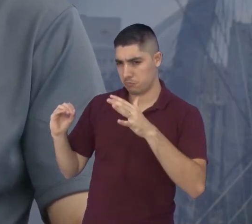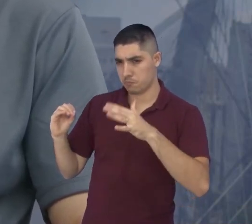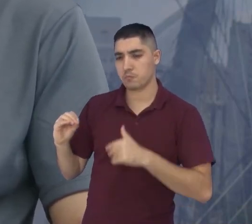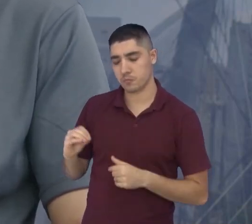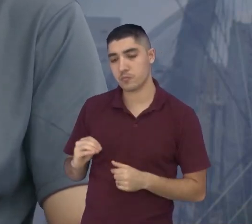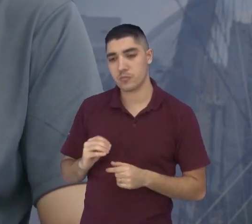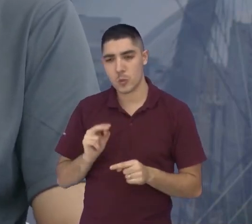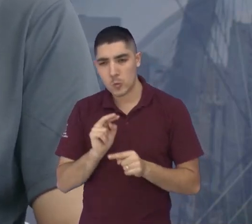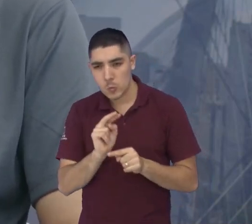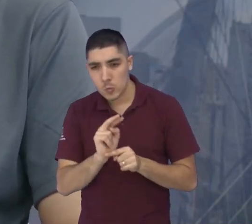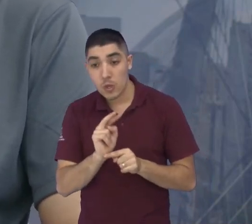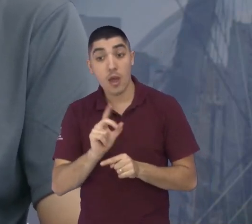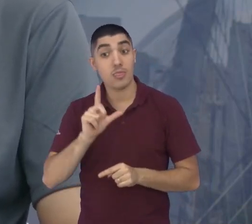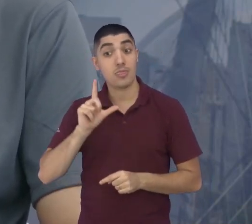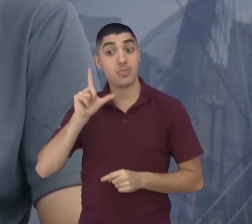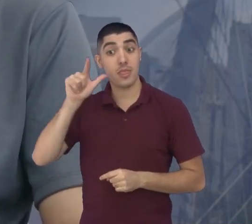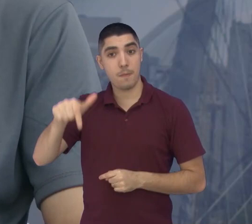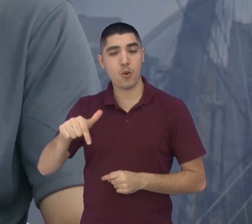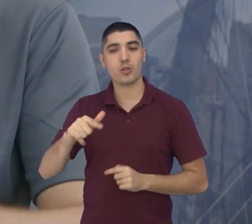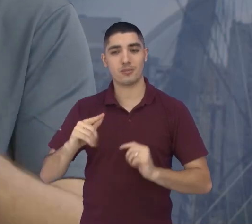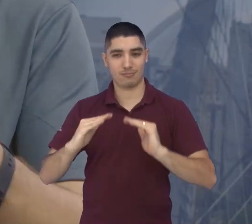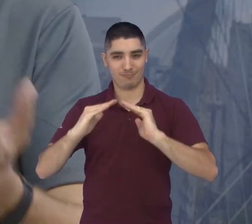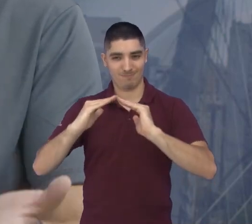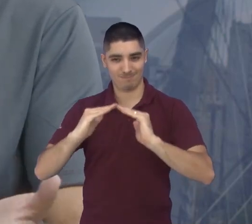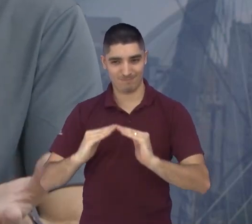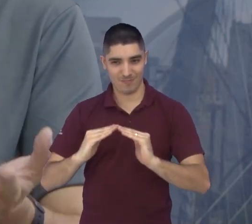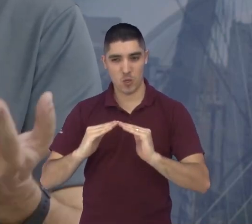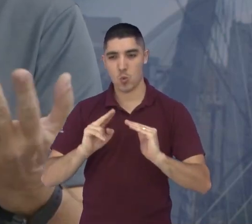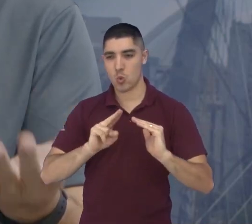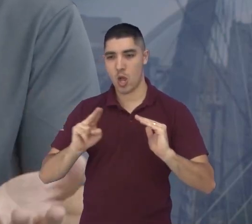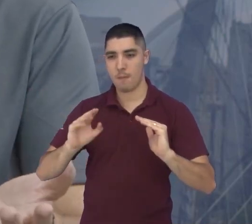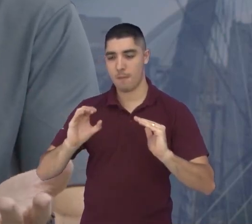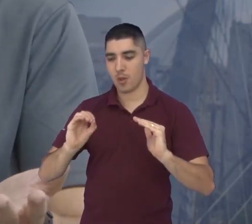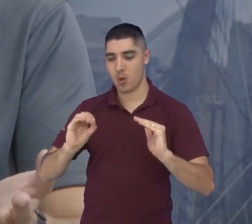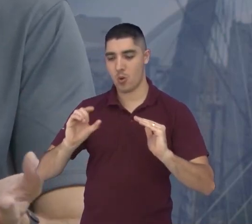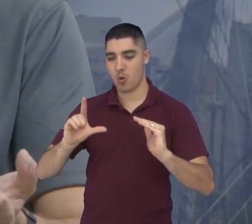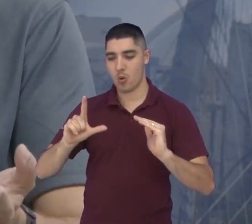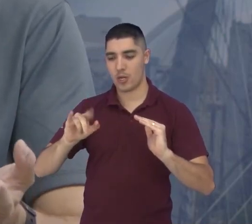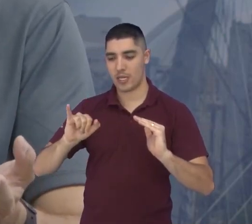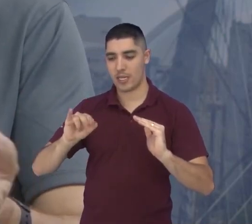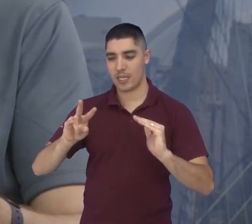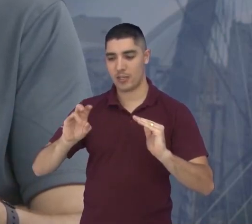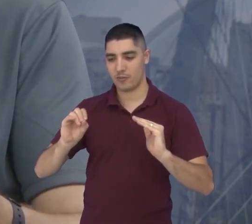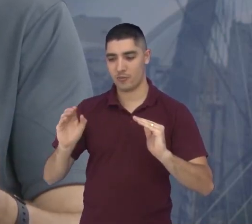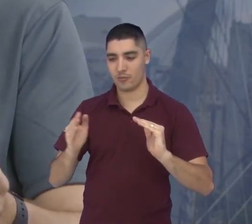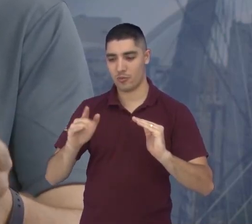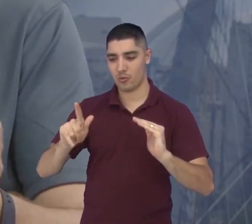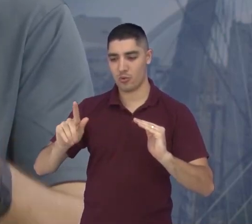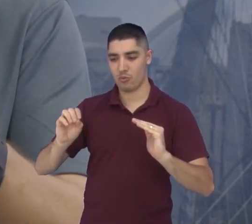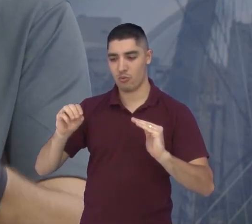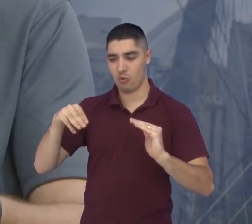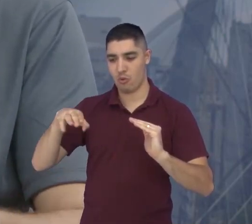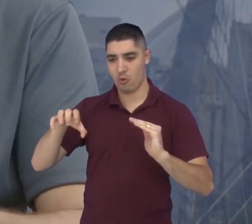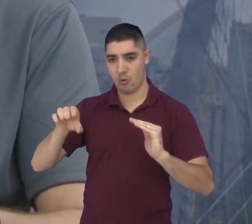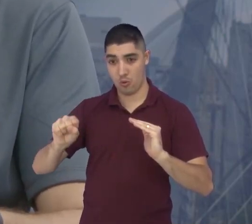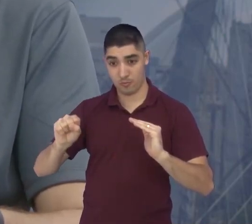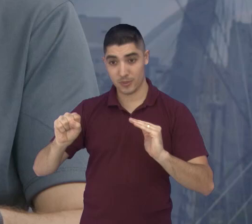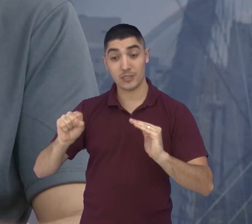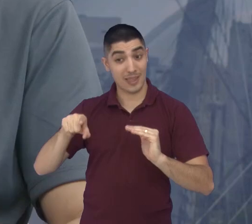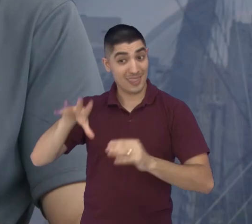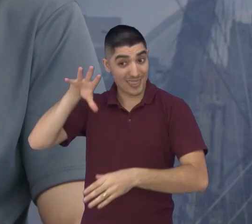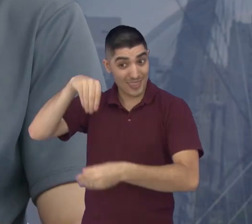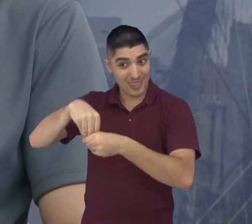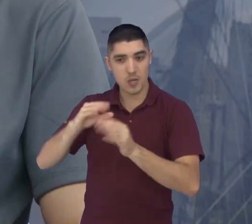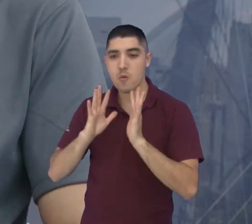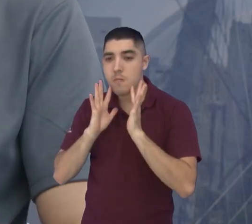ela teve a residência Olivo Gomes e os jardins de Boulay Marx dessa residência, lá dentro do Parque da